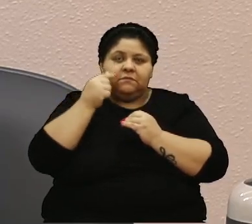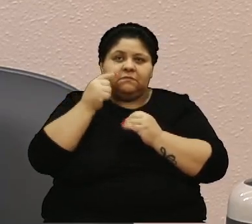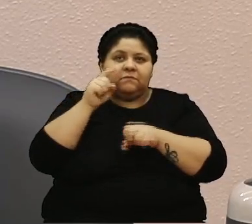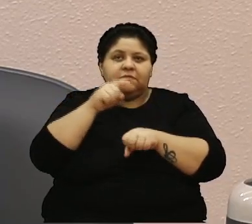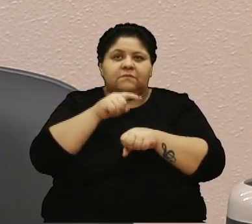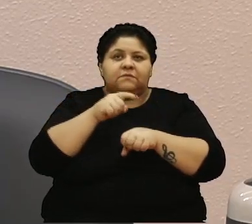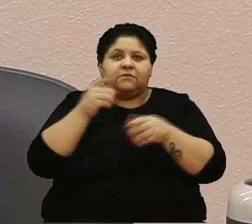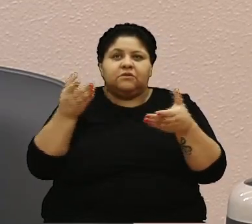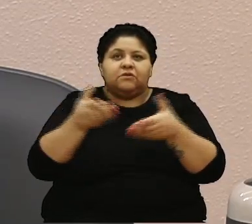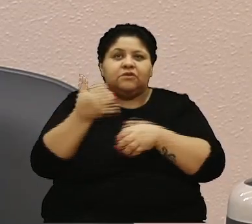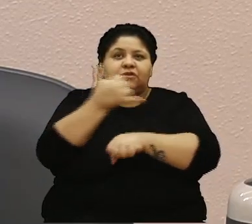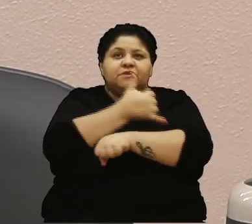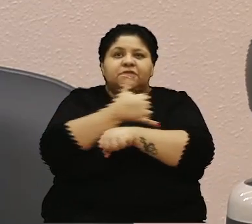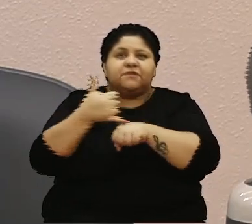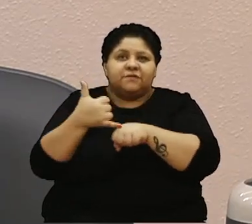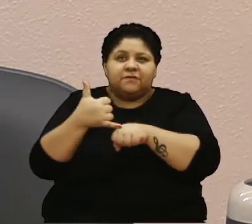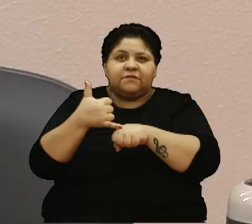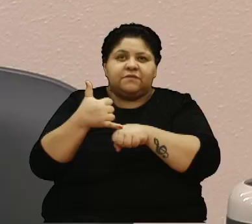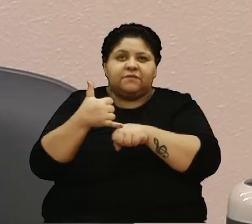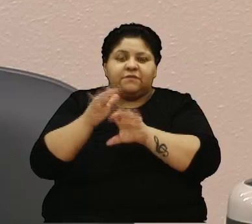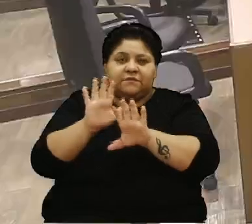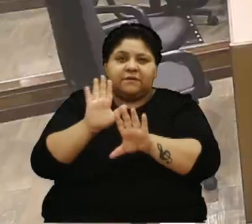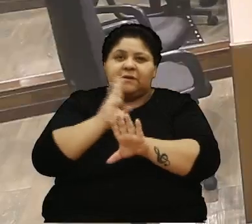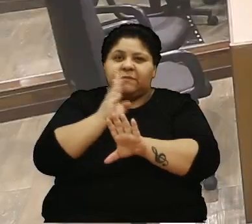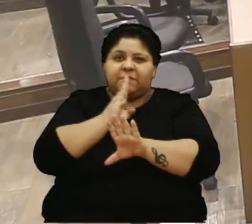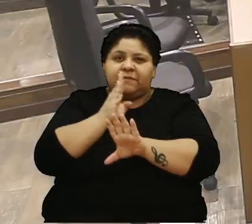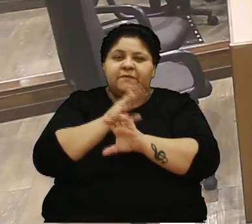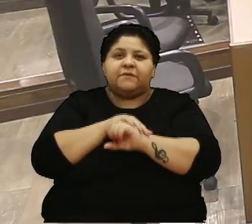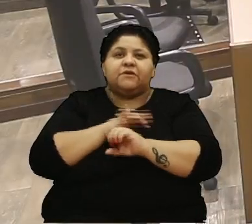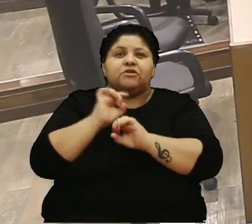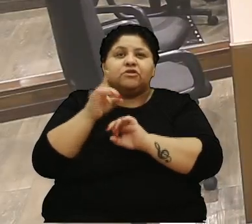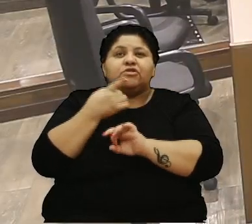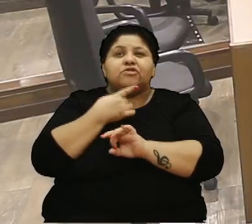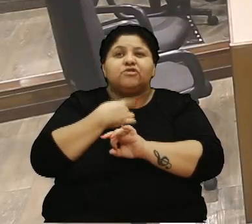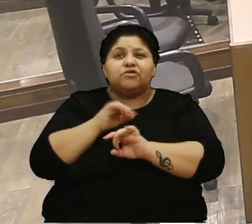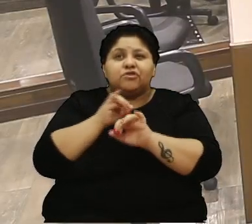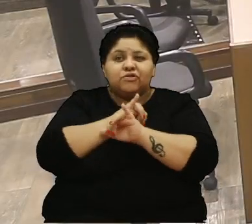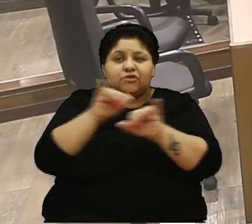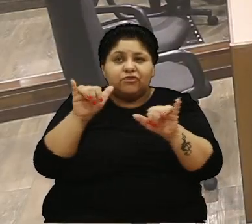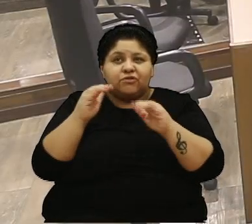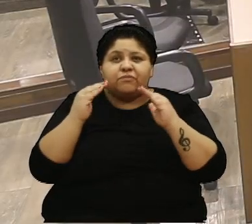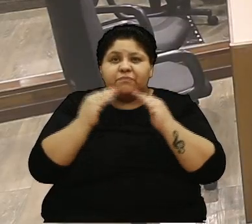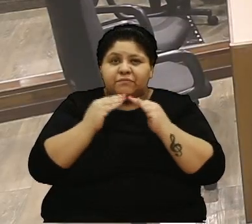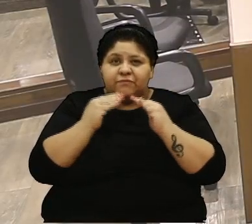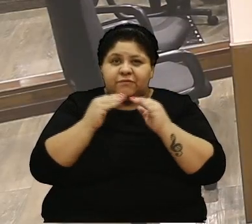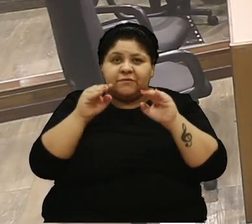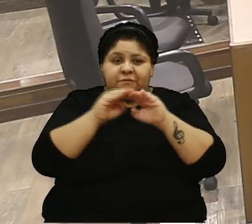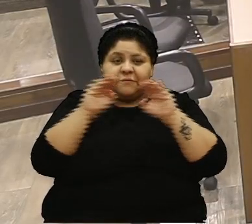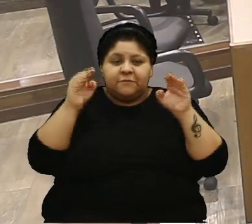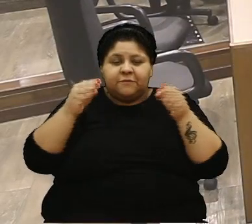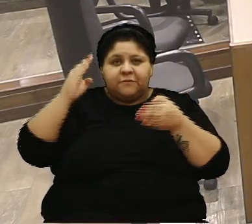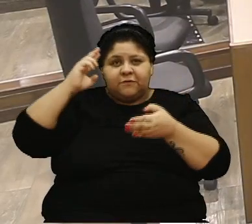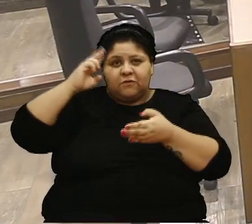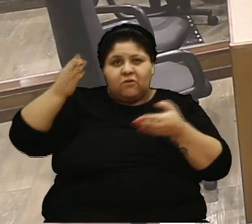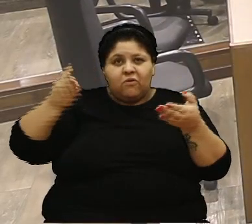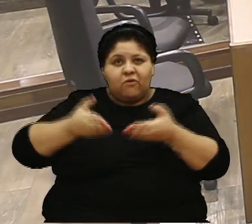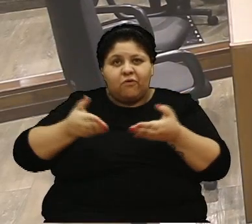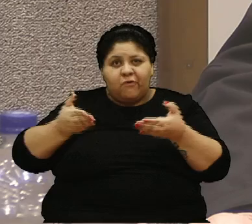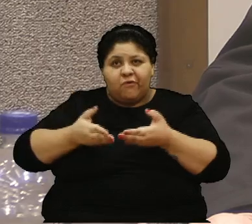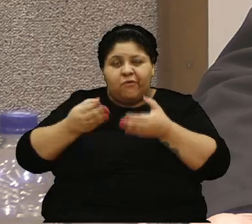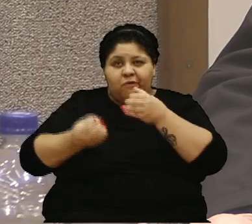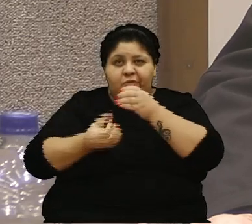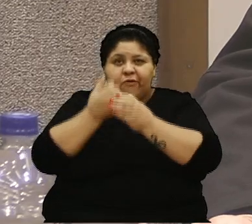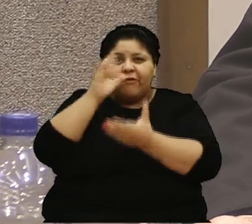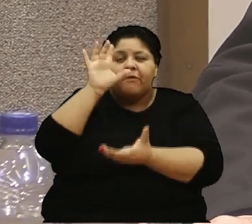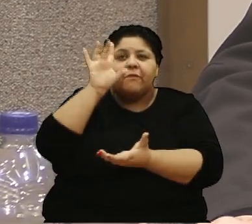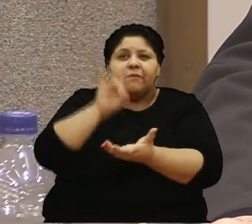porque nós já passamos das 3 horas. Vereador. Por favor. Eu só gostaria de comunicar à casa, então, à mesa diretora, que hoje nós estamos instalando